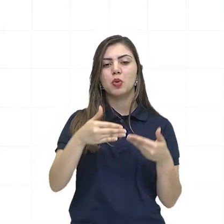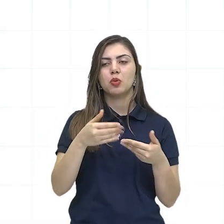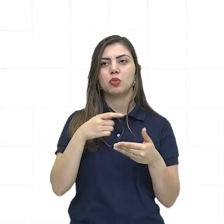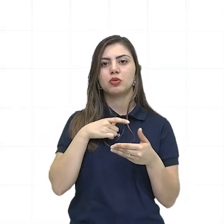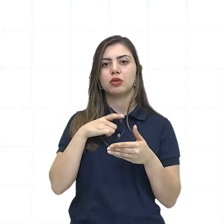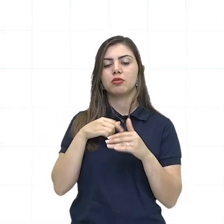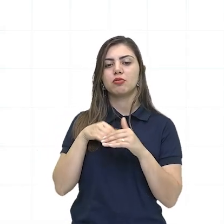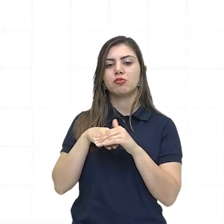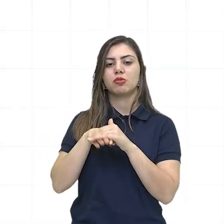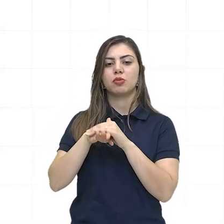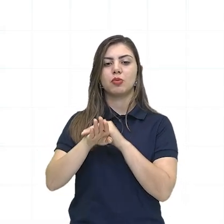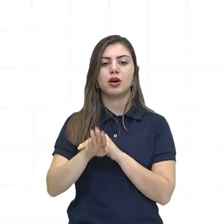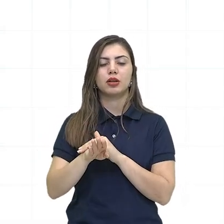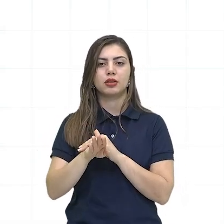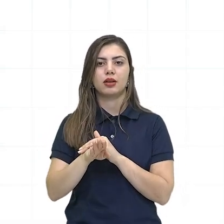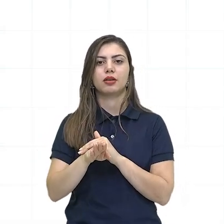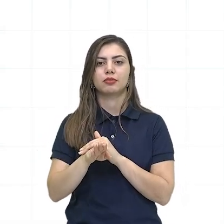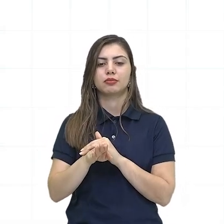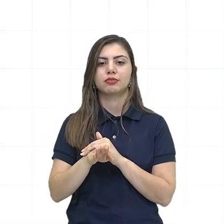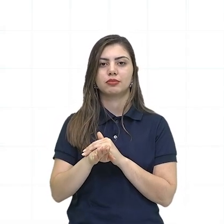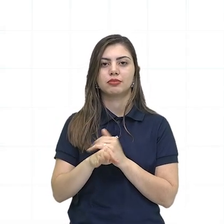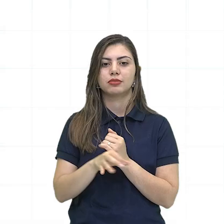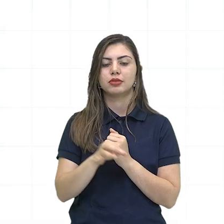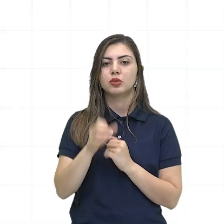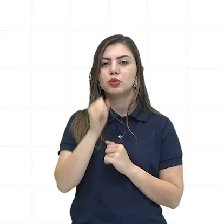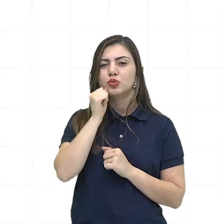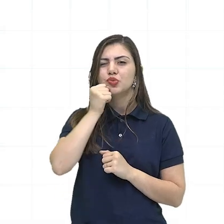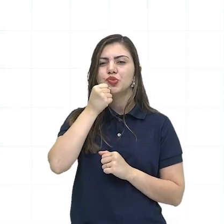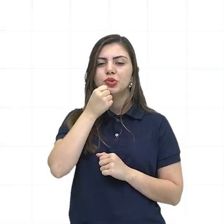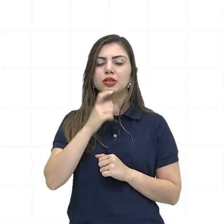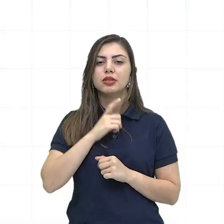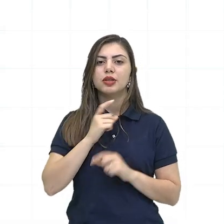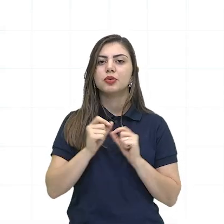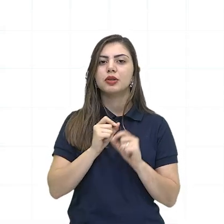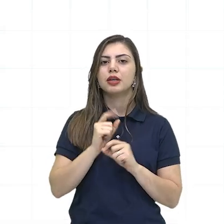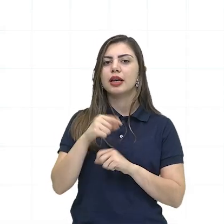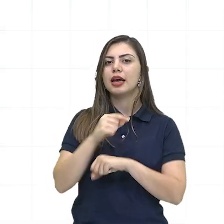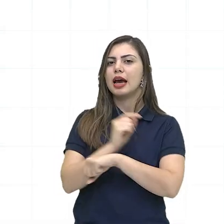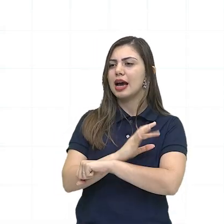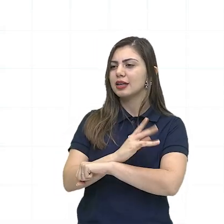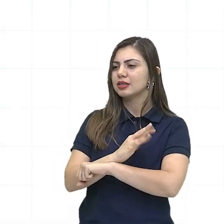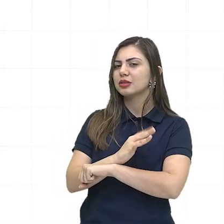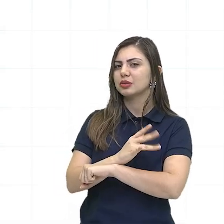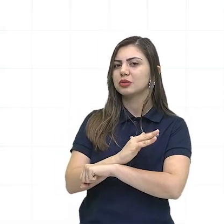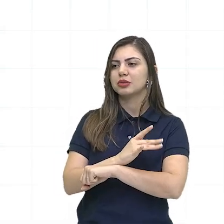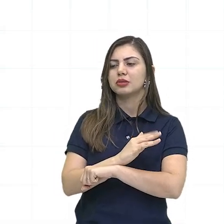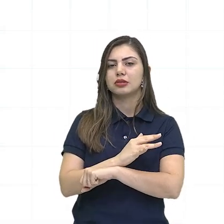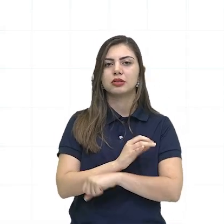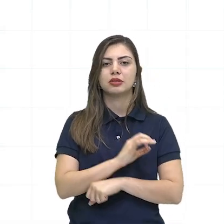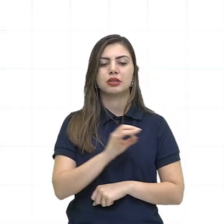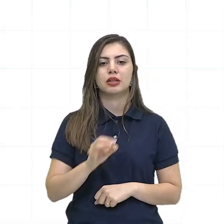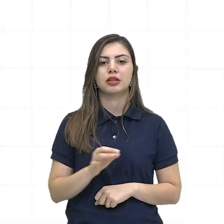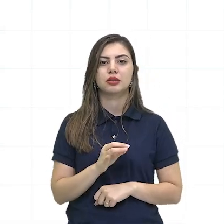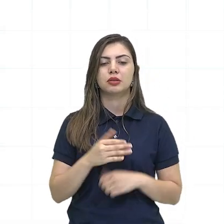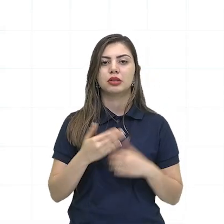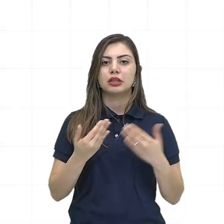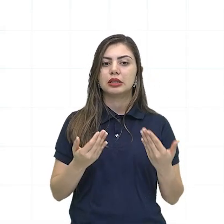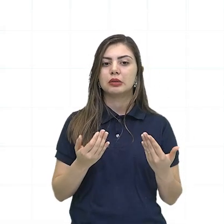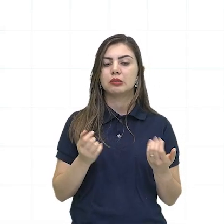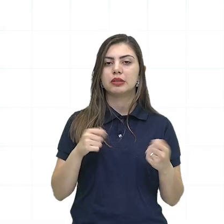recipientes herméticos, né? O suco de limão, que ele contém aí um ácido cítrico, que vai retardar aí